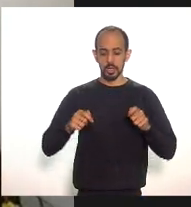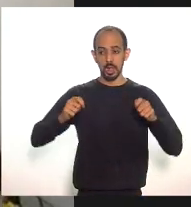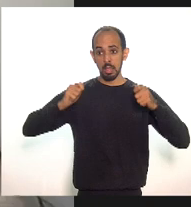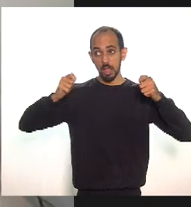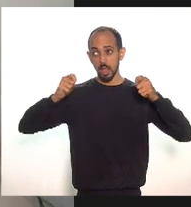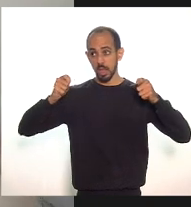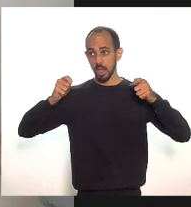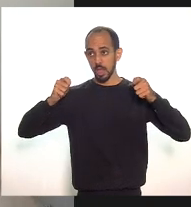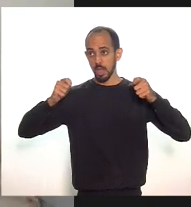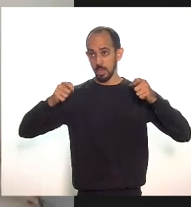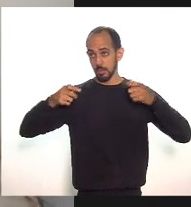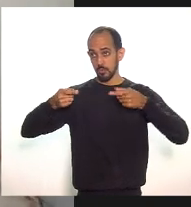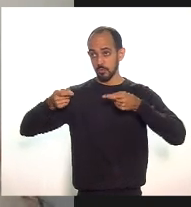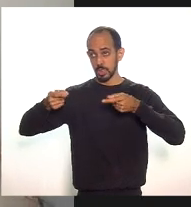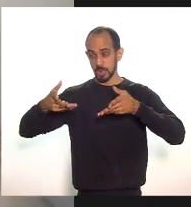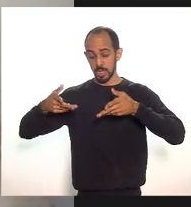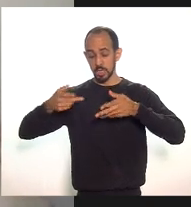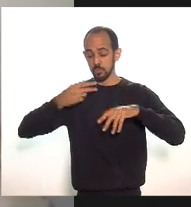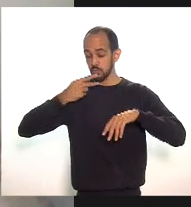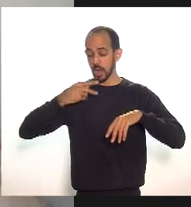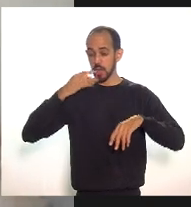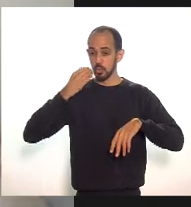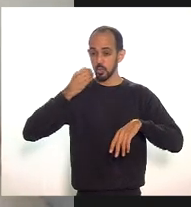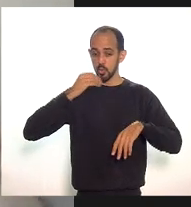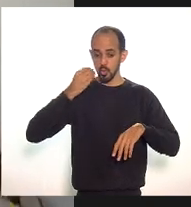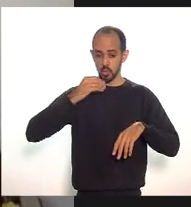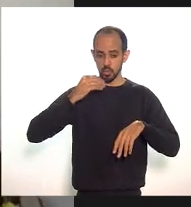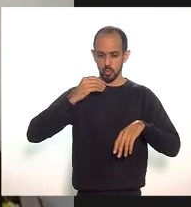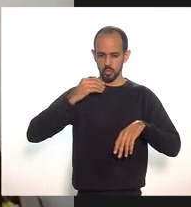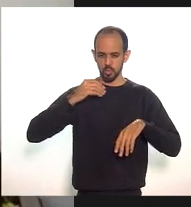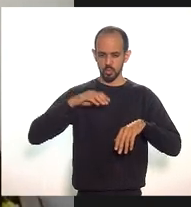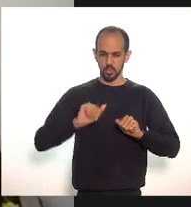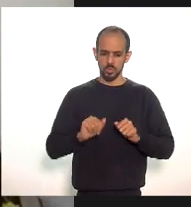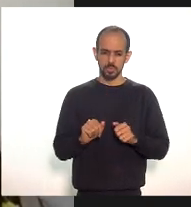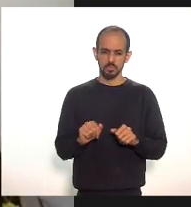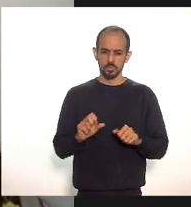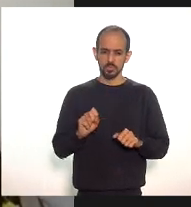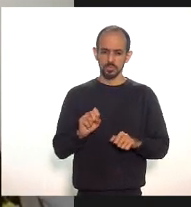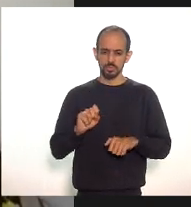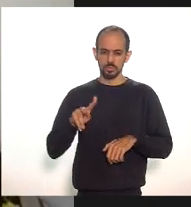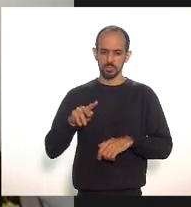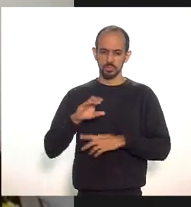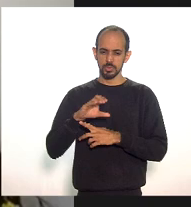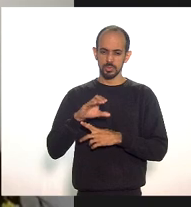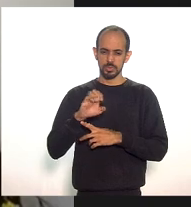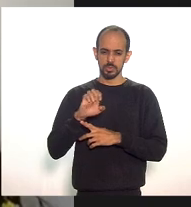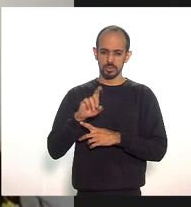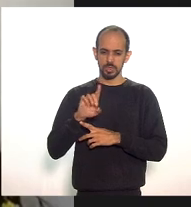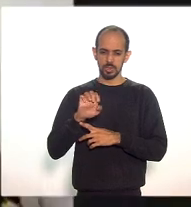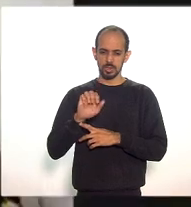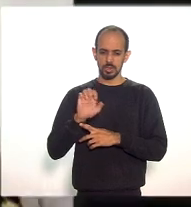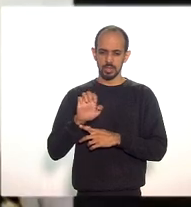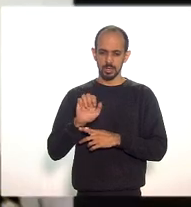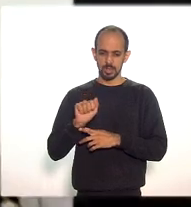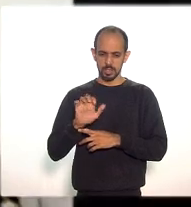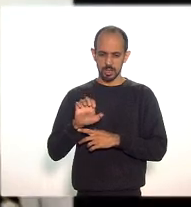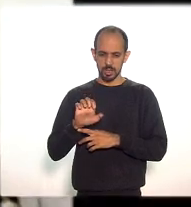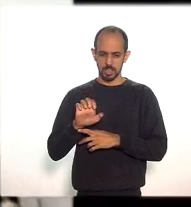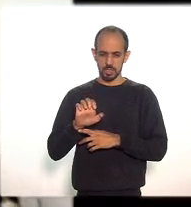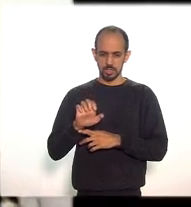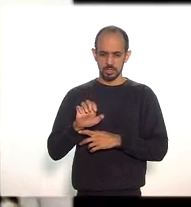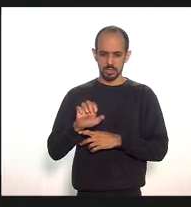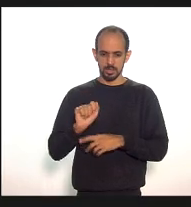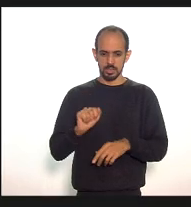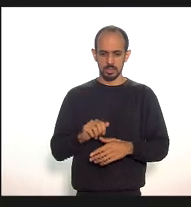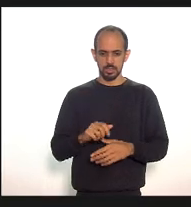privatização da cidade fala tanto de lucro o lucro acima da vida a sedar para concluir deputada por